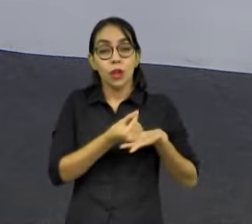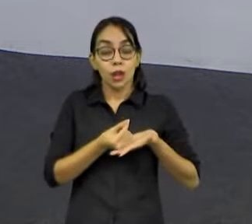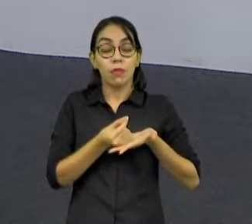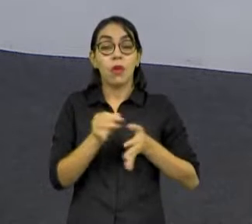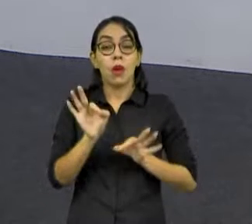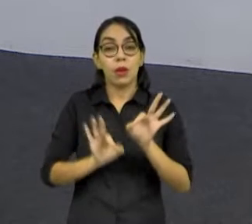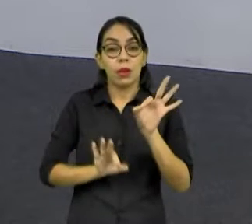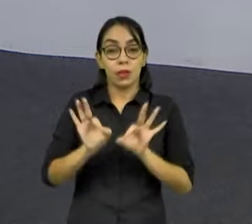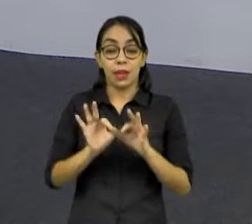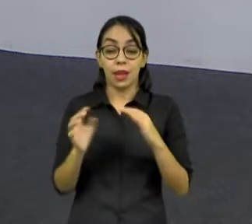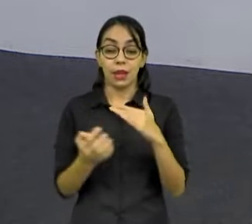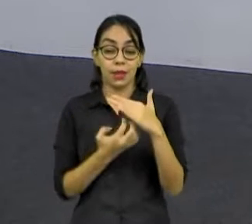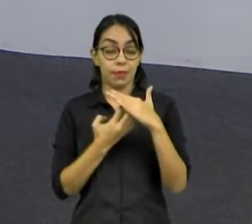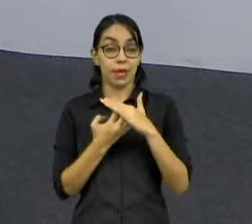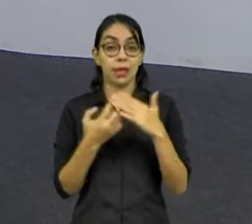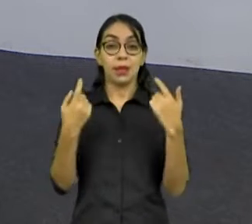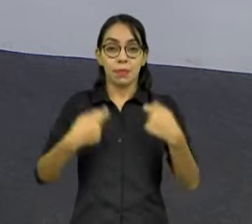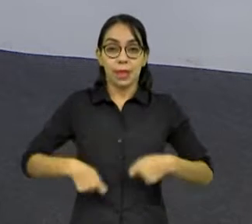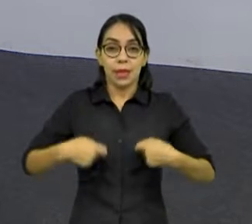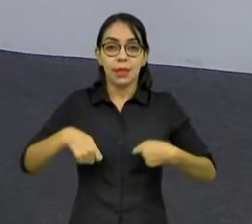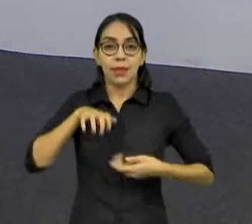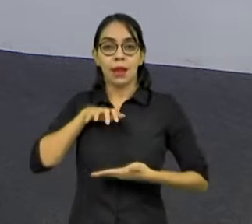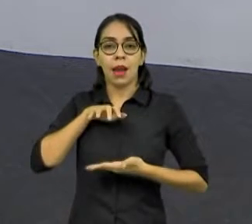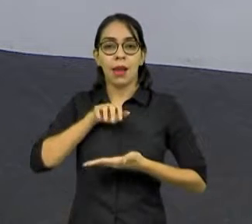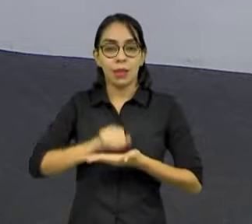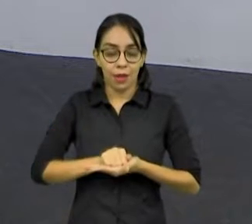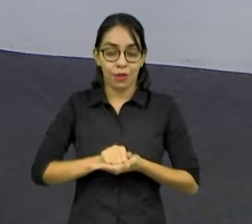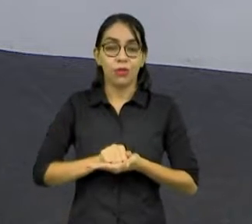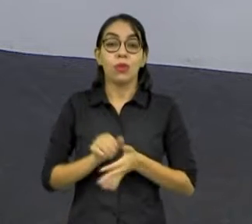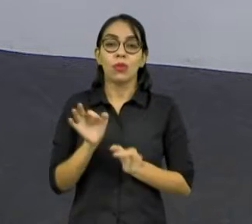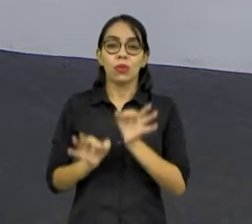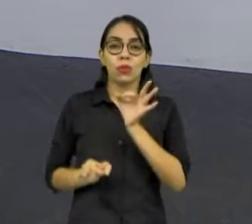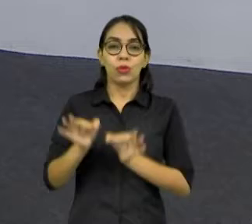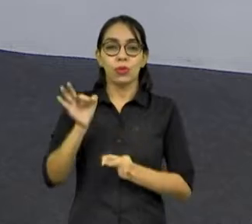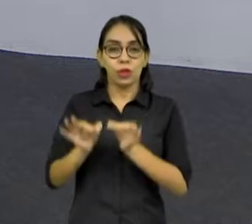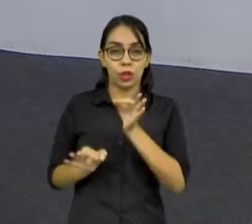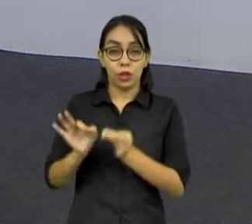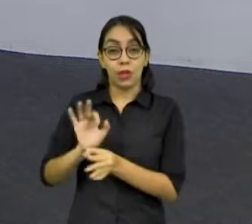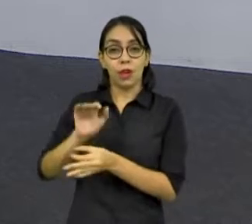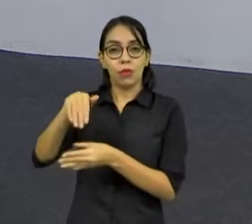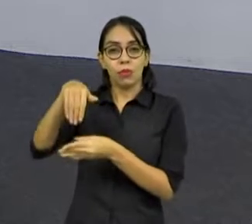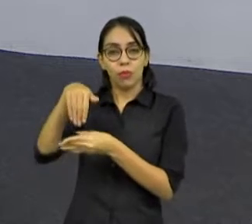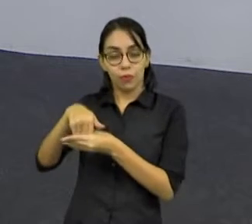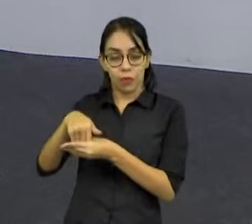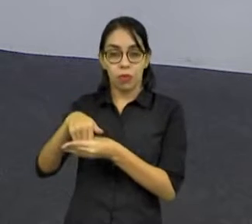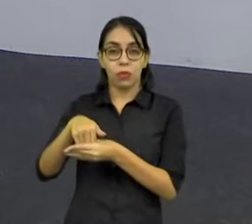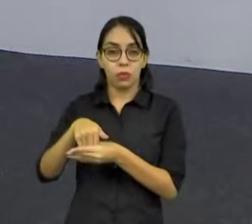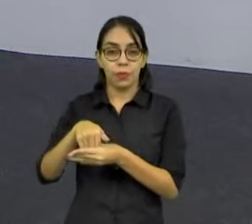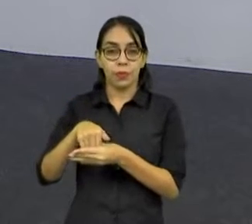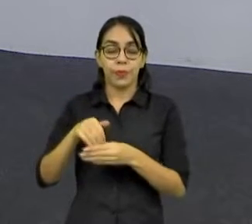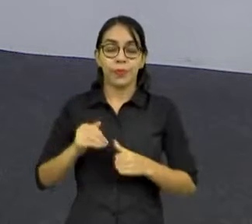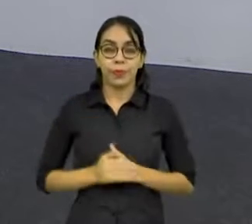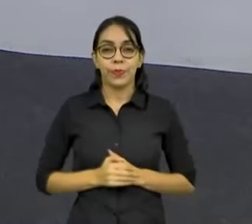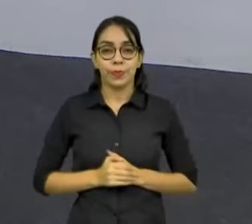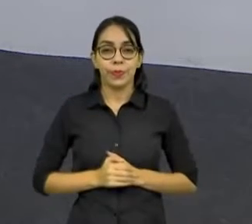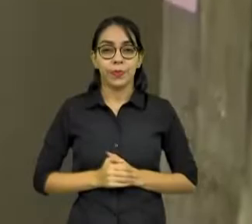a arrecadação precisam estar cadastradas na Justiça Eleitoral. Esse é o terceiro pleito com essa